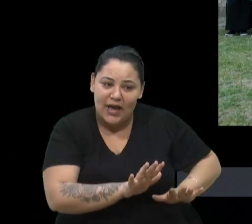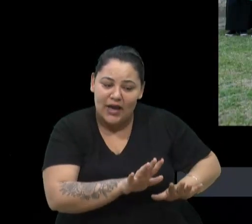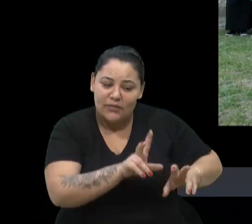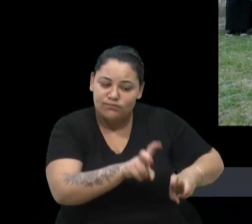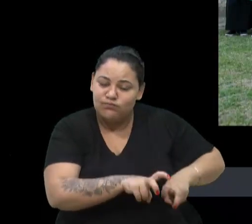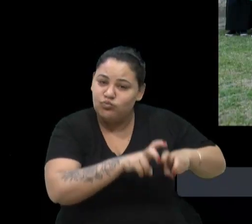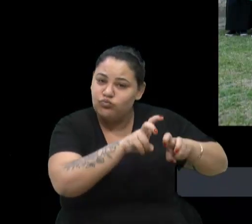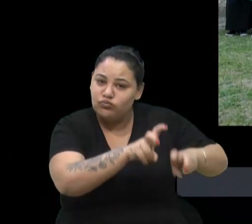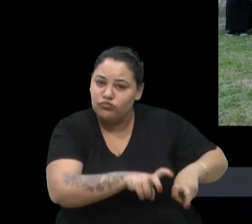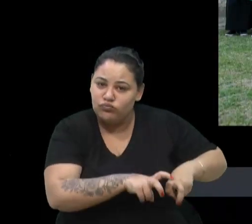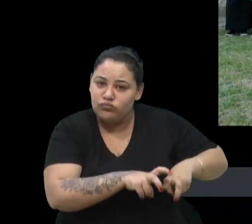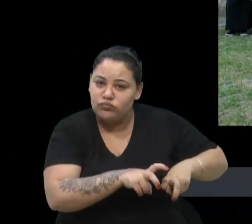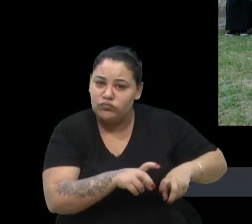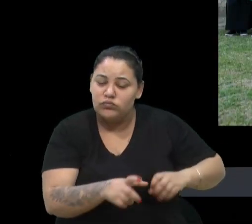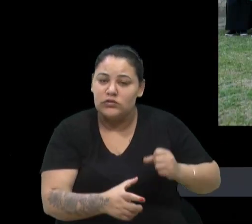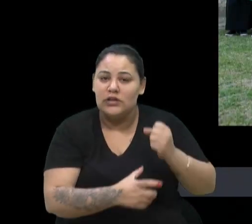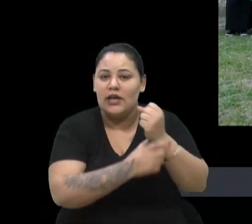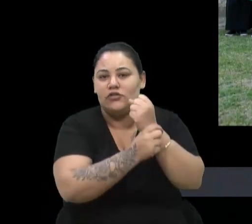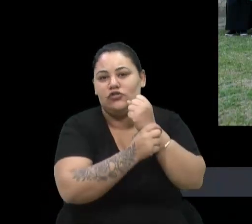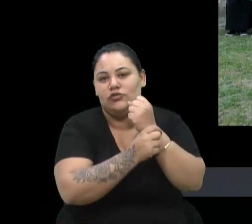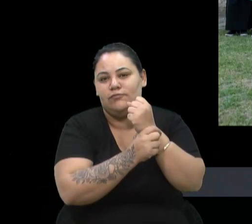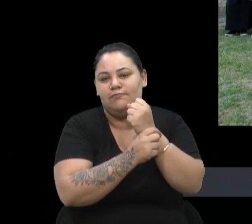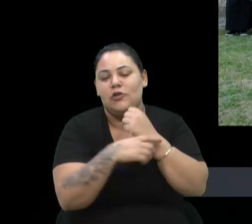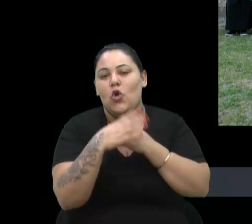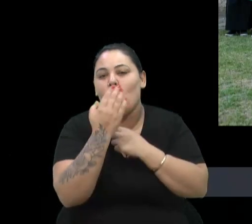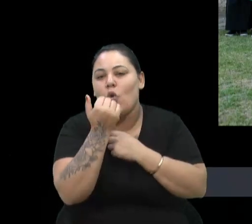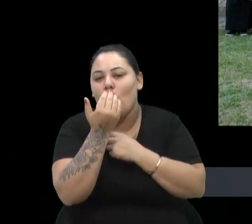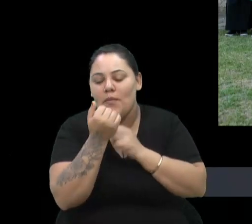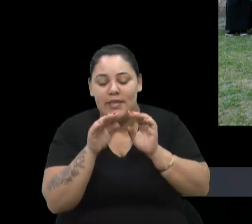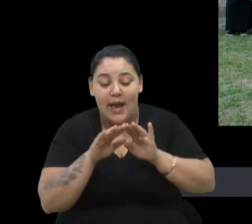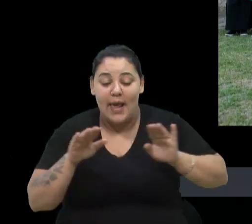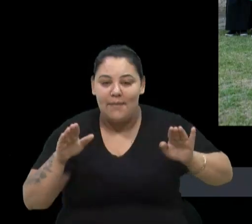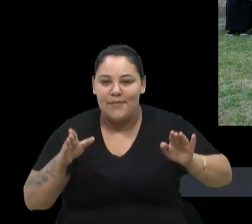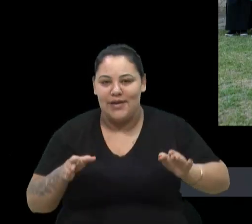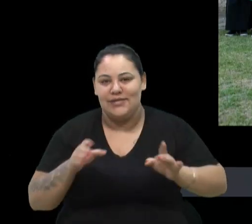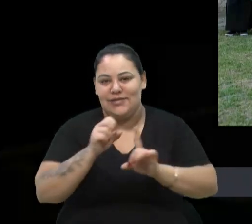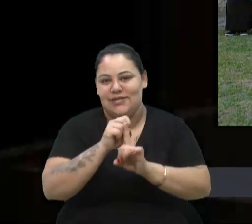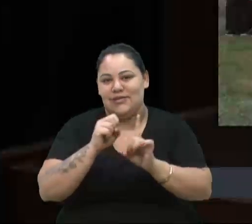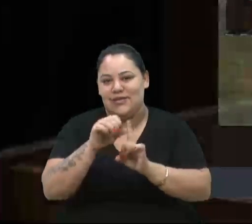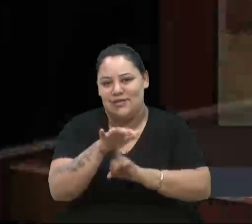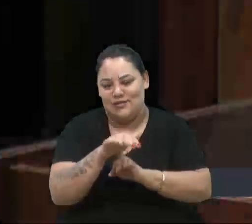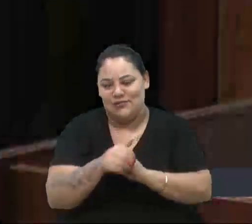campo e garantindo alimentos na mesa da sociedade